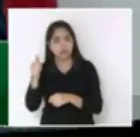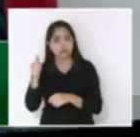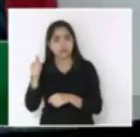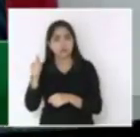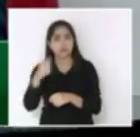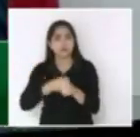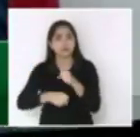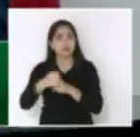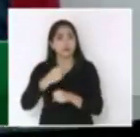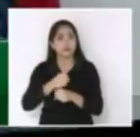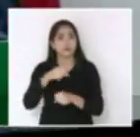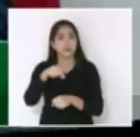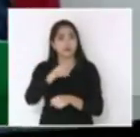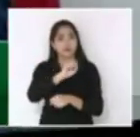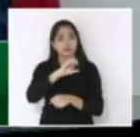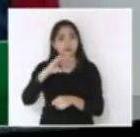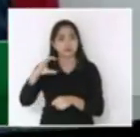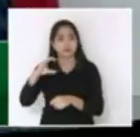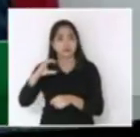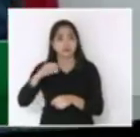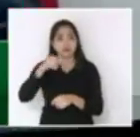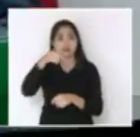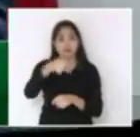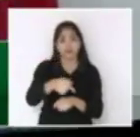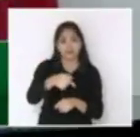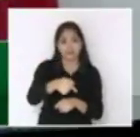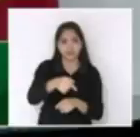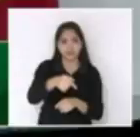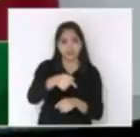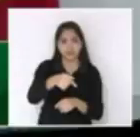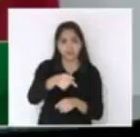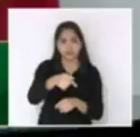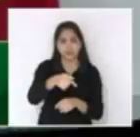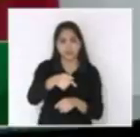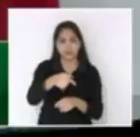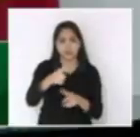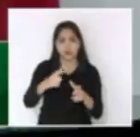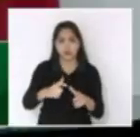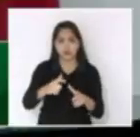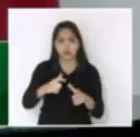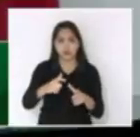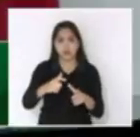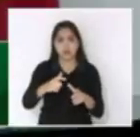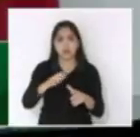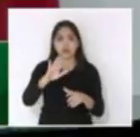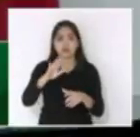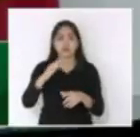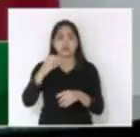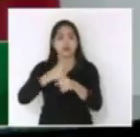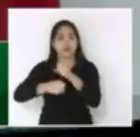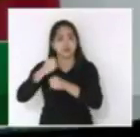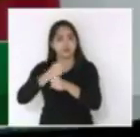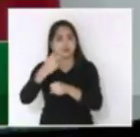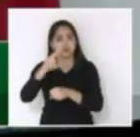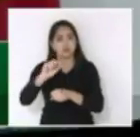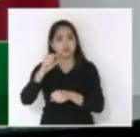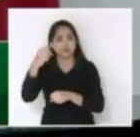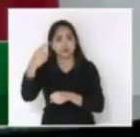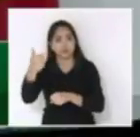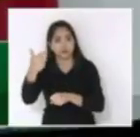2011, Santa Catarina ocupou o sétimo lugar. Em 2012 e em 2013, em